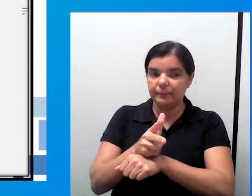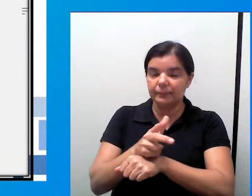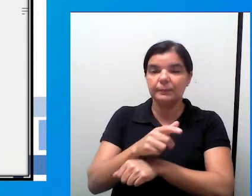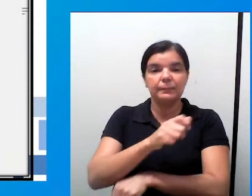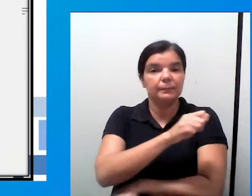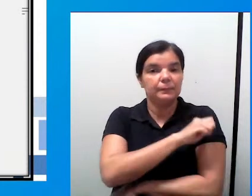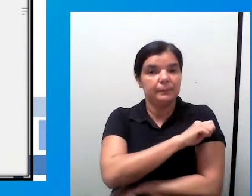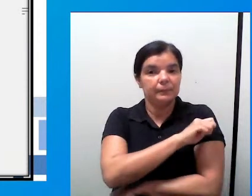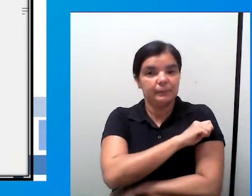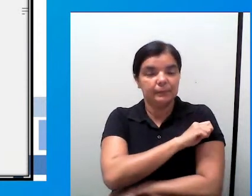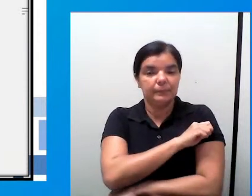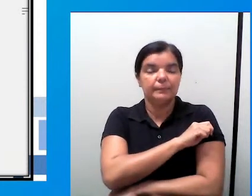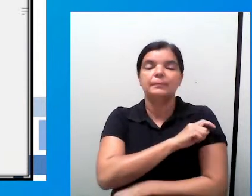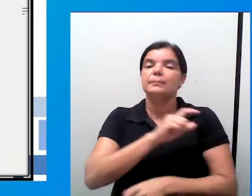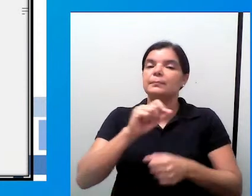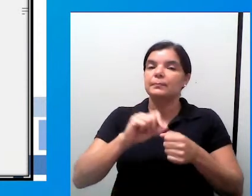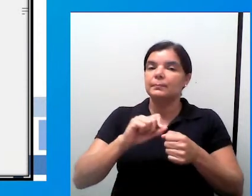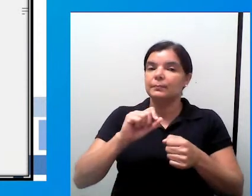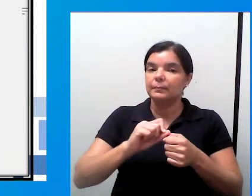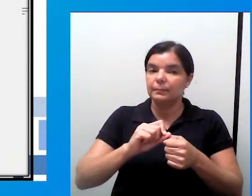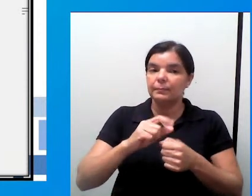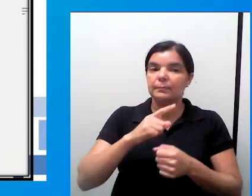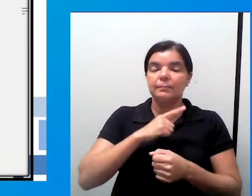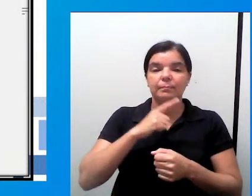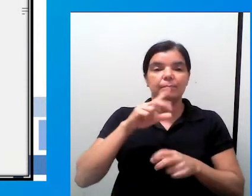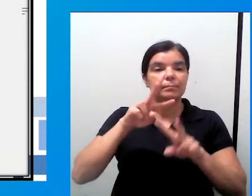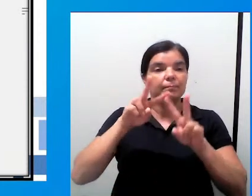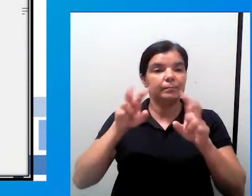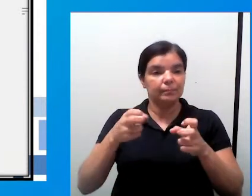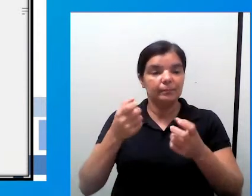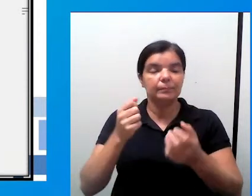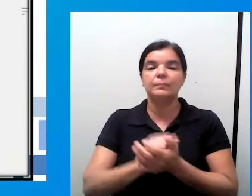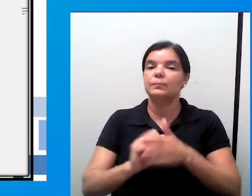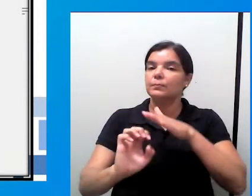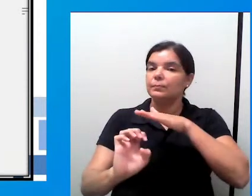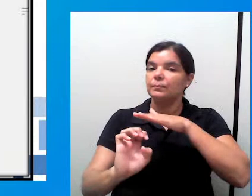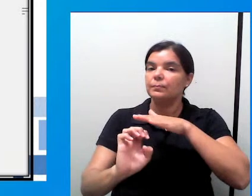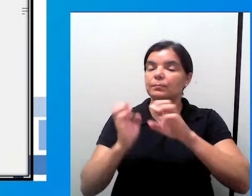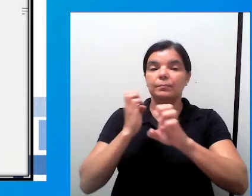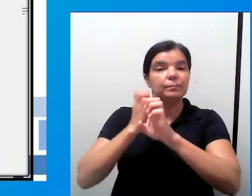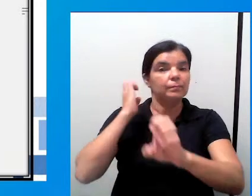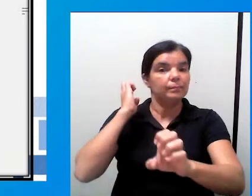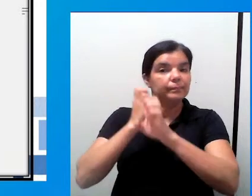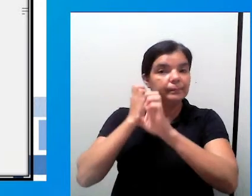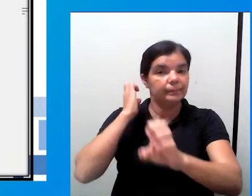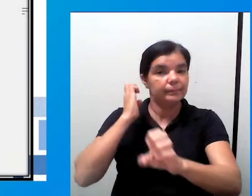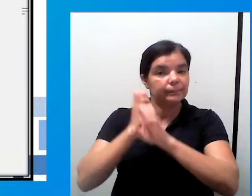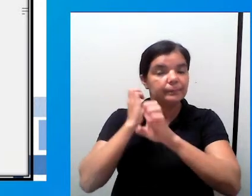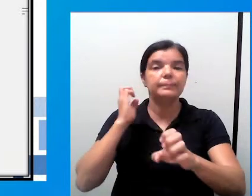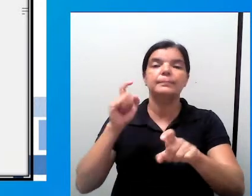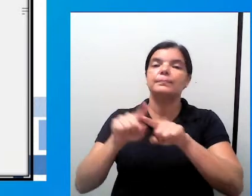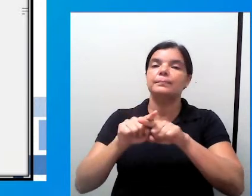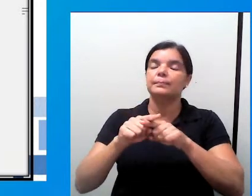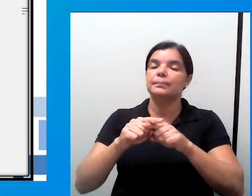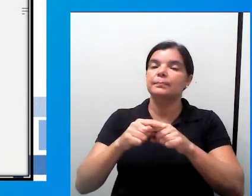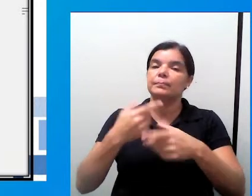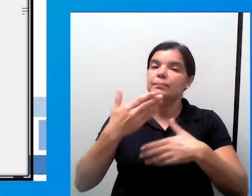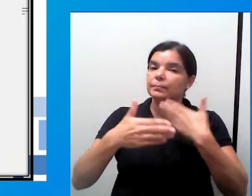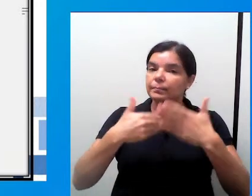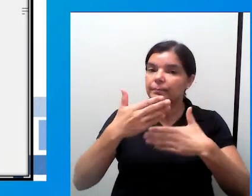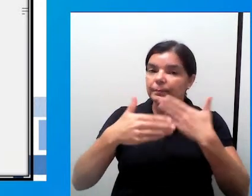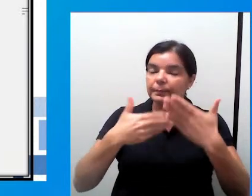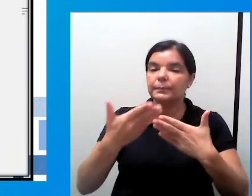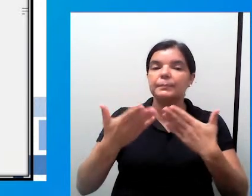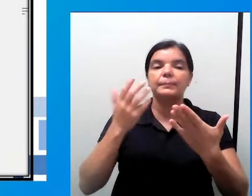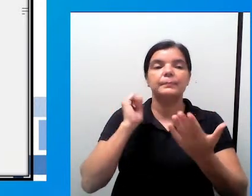alunos vieram produzindo sobre assuntos sobre engenharia, gerenciamento de processos, que são temas trabalhados na